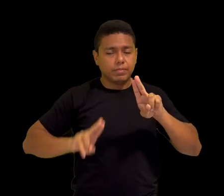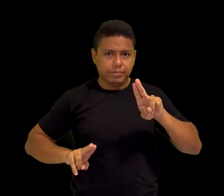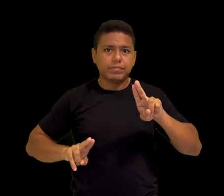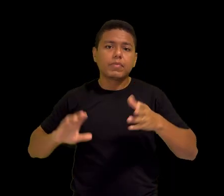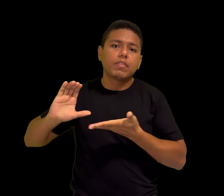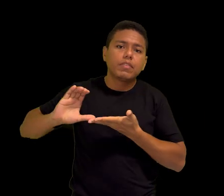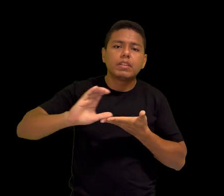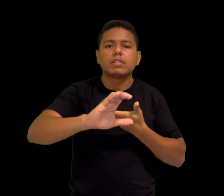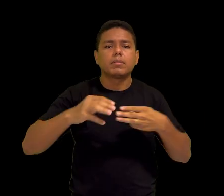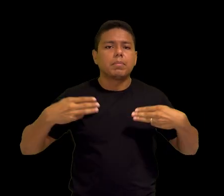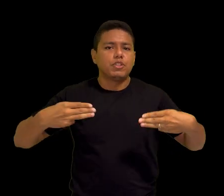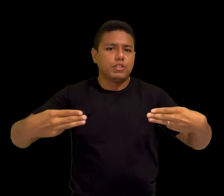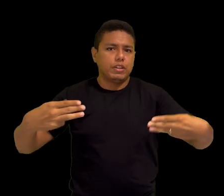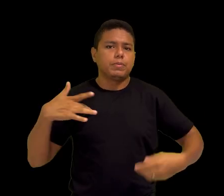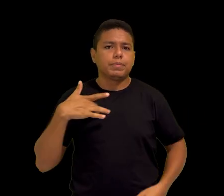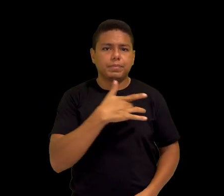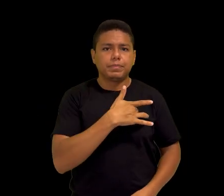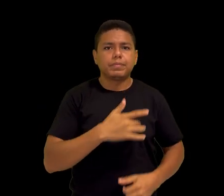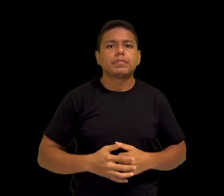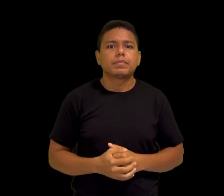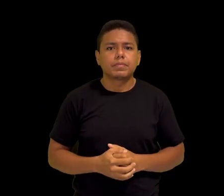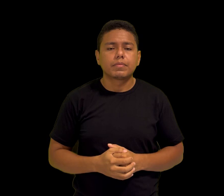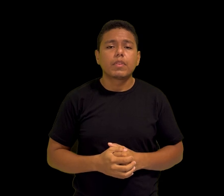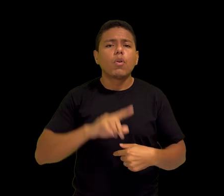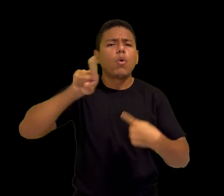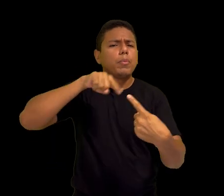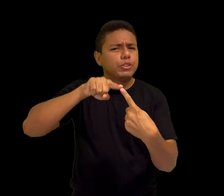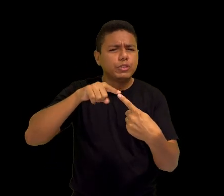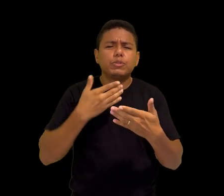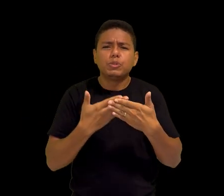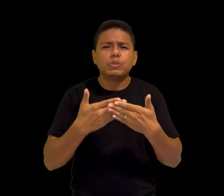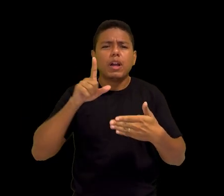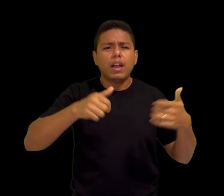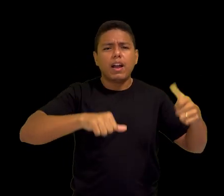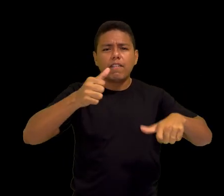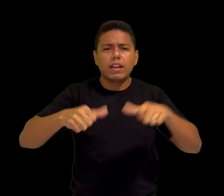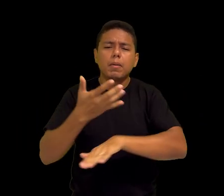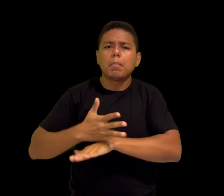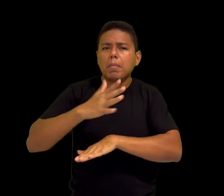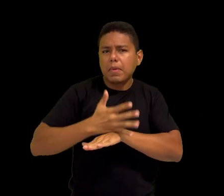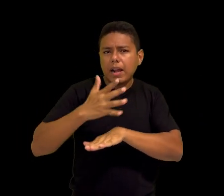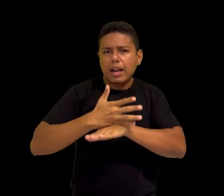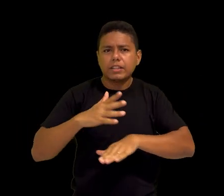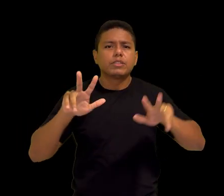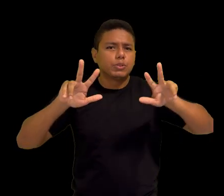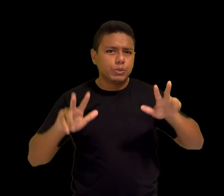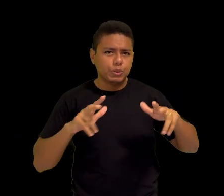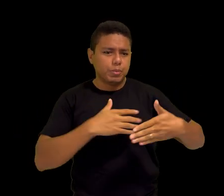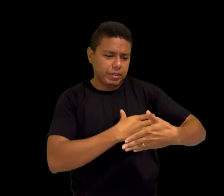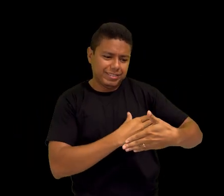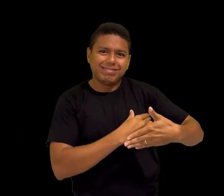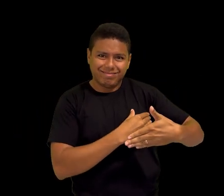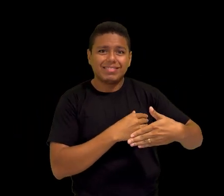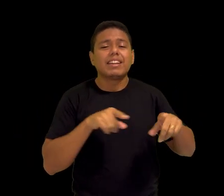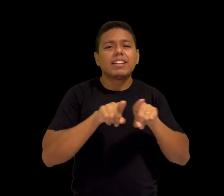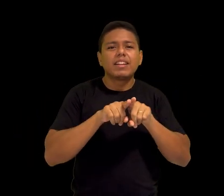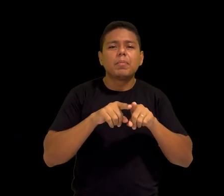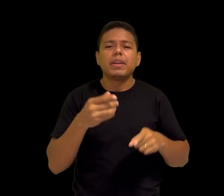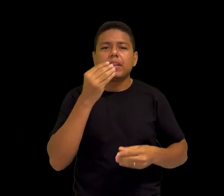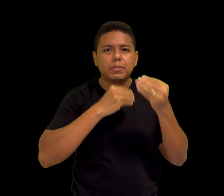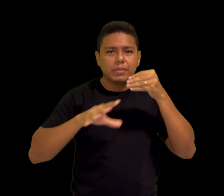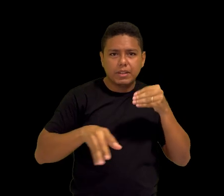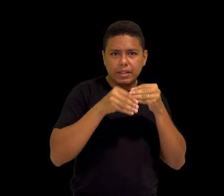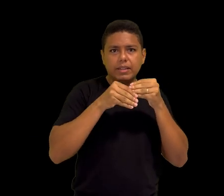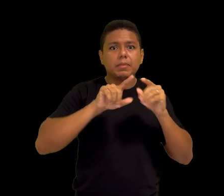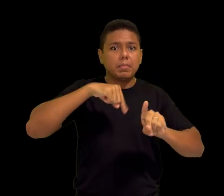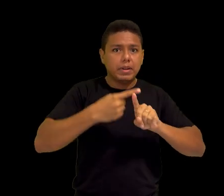financiado pelo Ministério da Saúde. O objetivo desse estudo é avaliar práticas de aleitamento materno, alimentação complementar e consumo